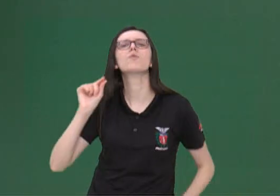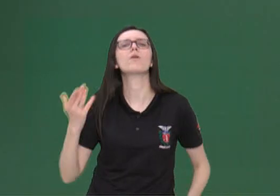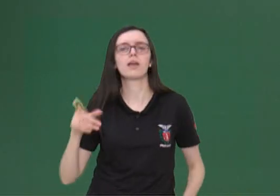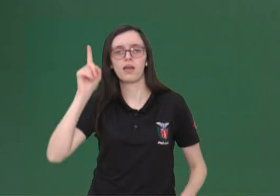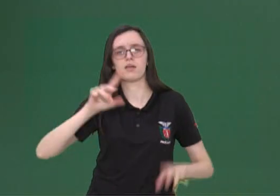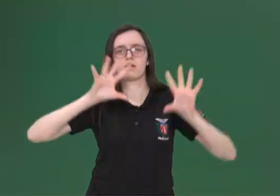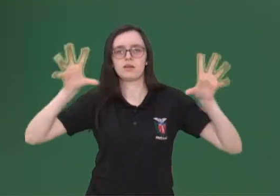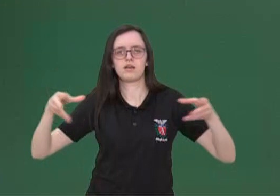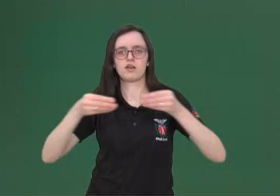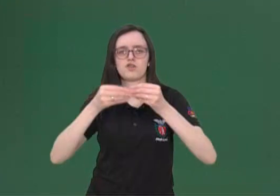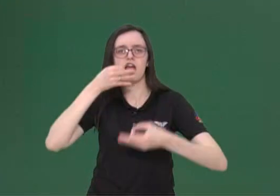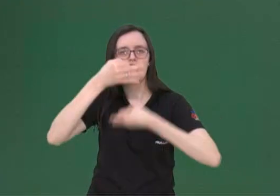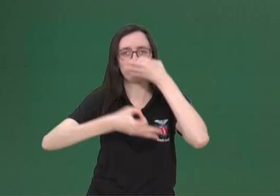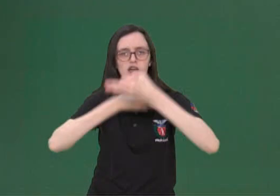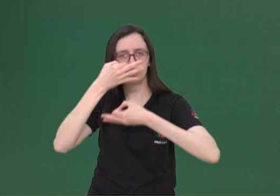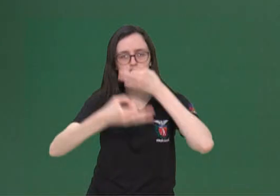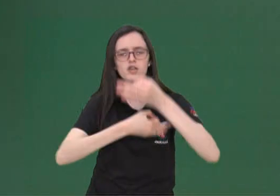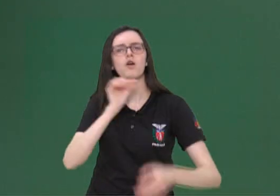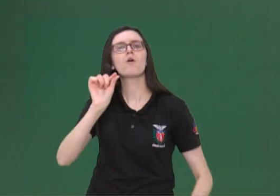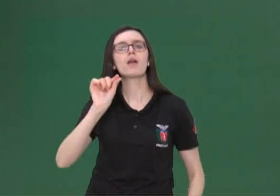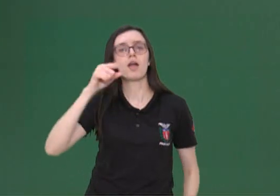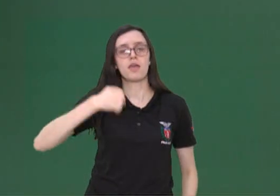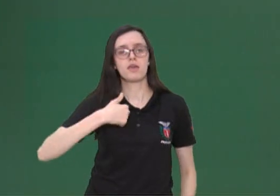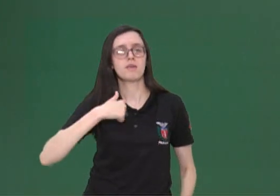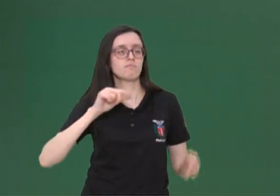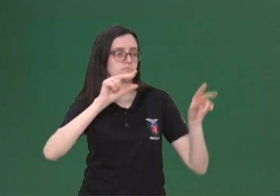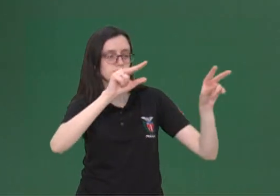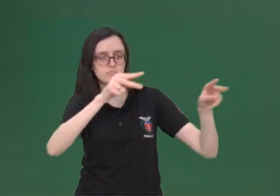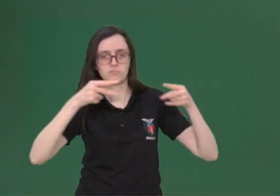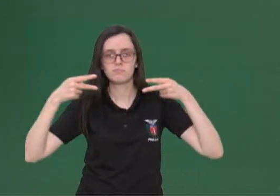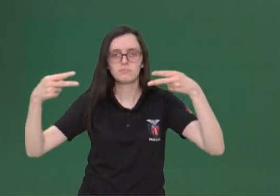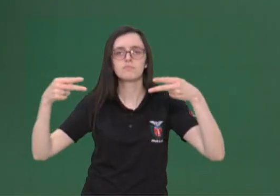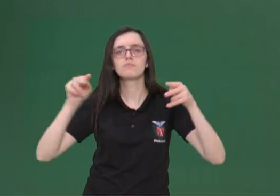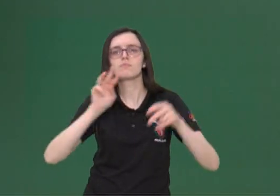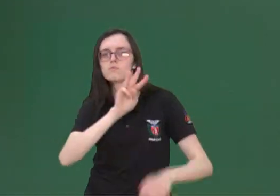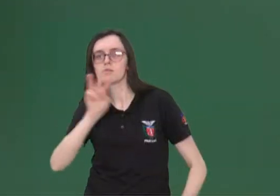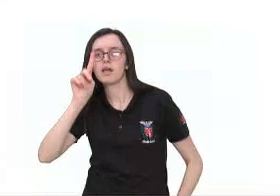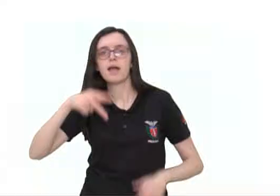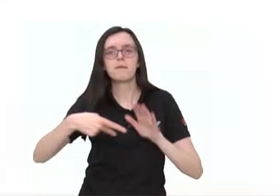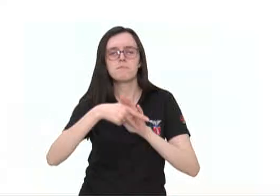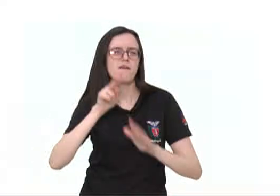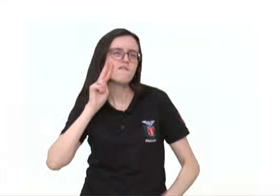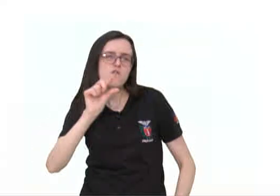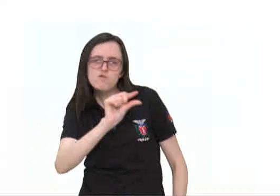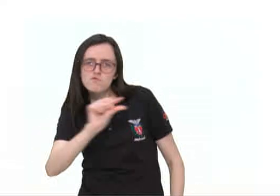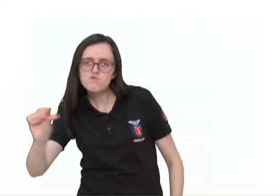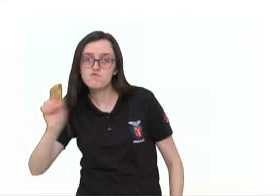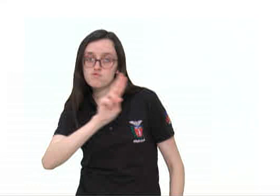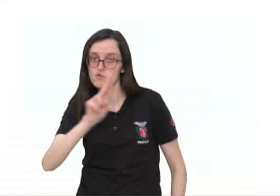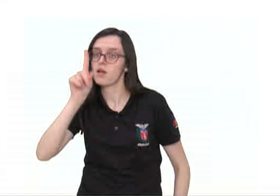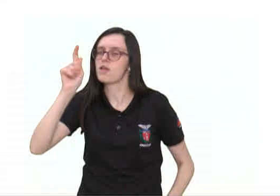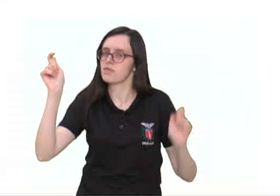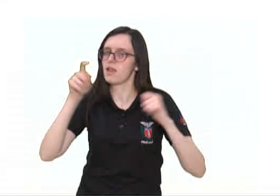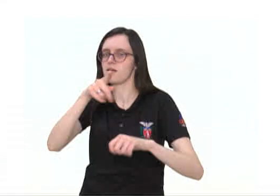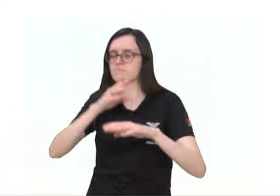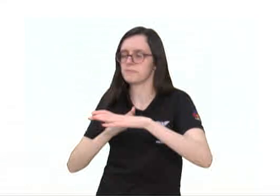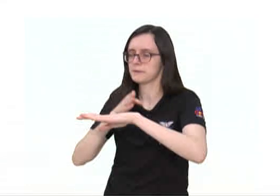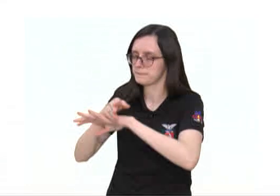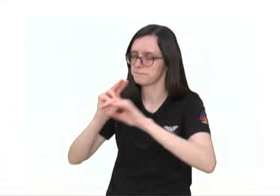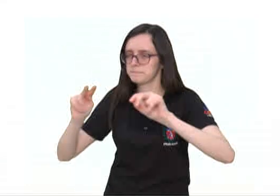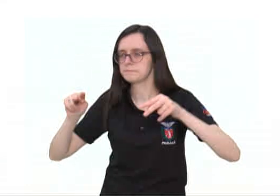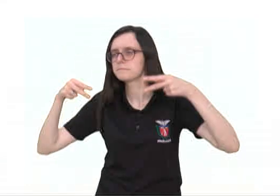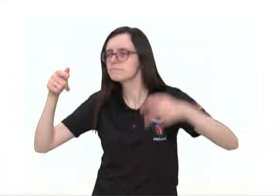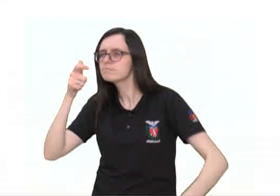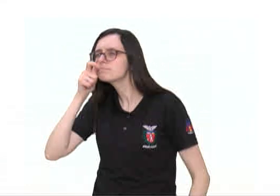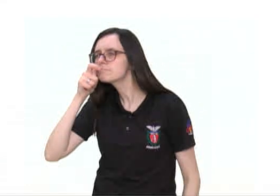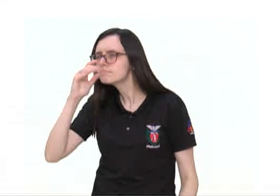Uma resenha crítica que eu tirei aqui, ó, no site Poltrona Nerd, né? Então é possível que você entre